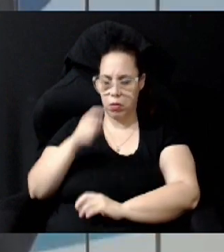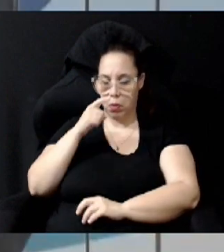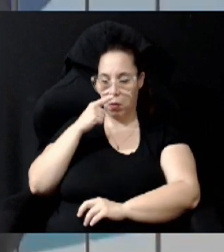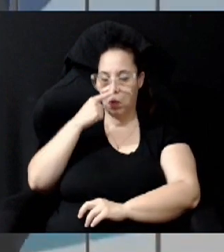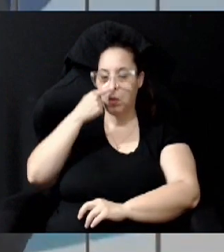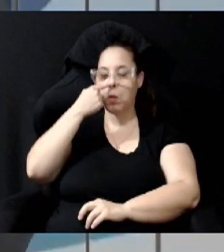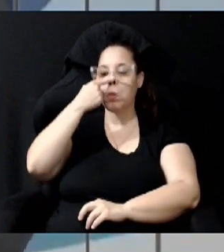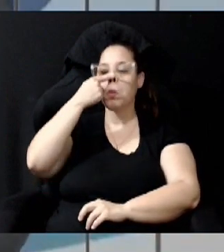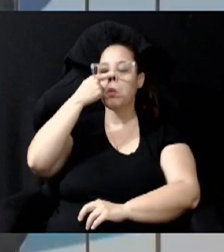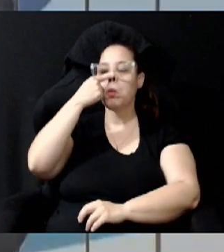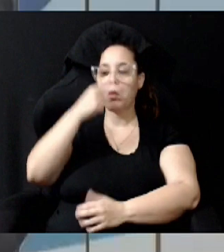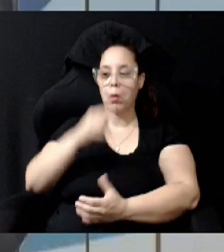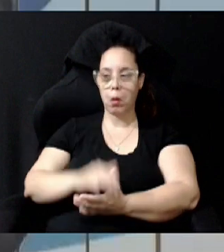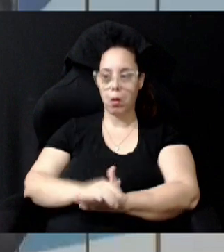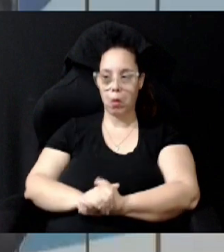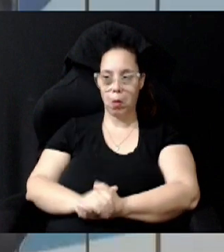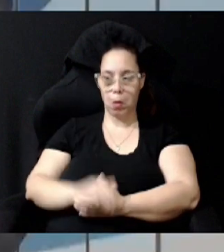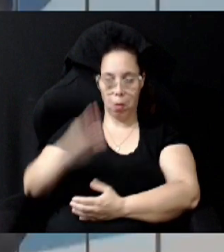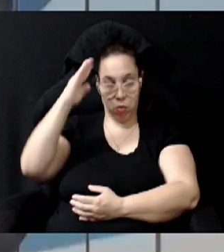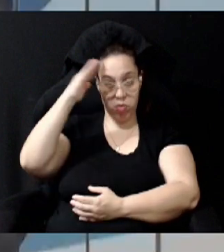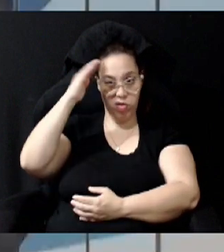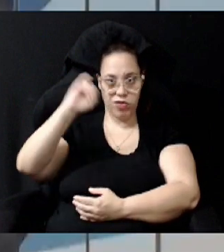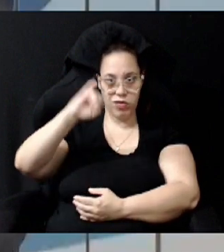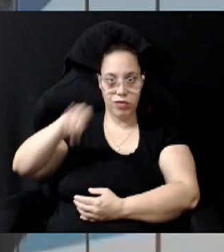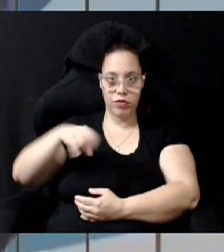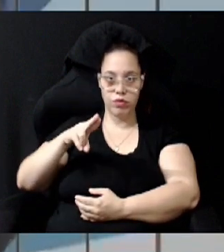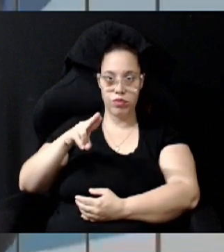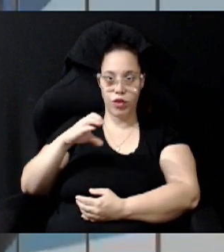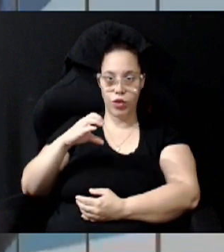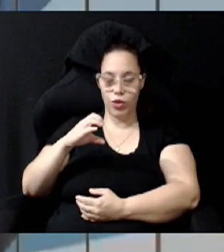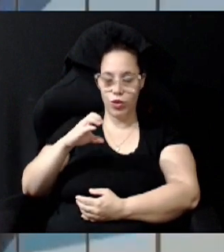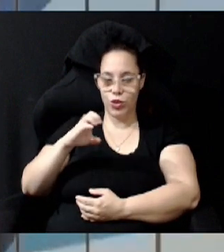exército, um tal de Juscelino. Né?